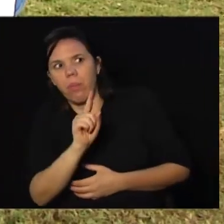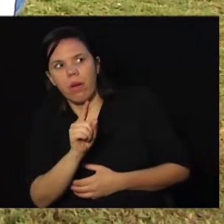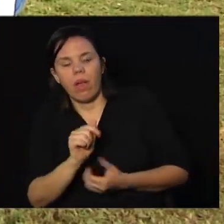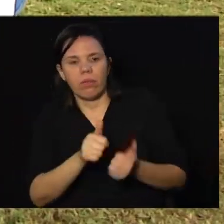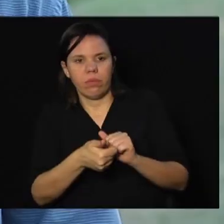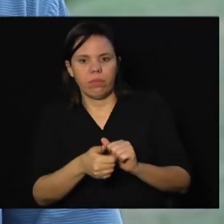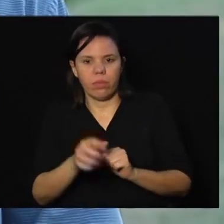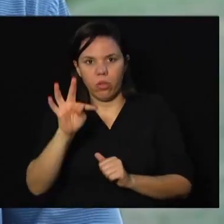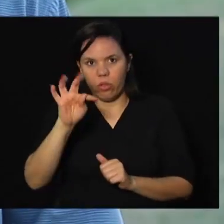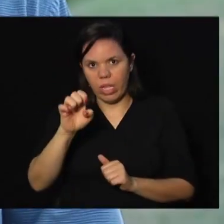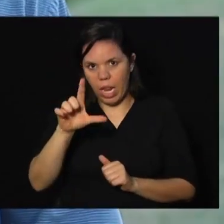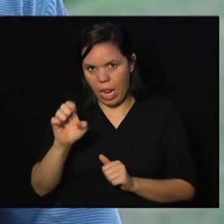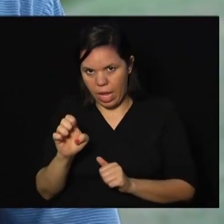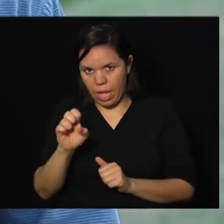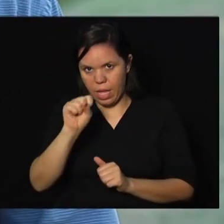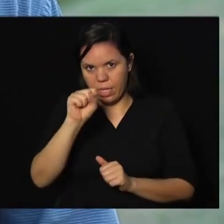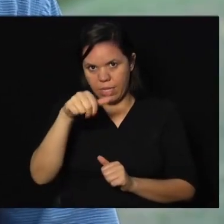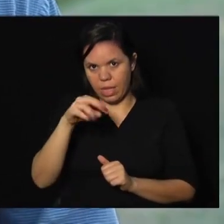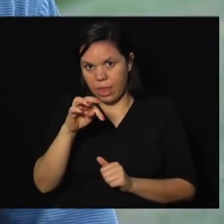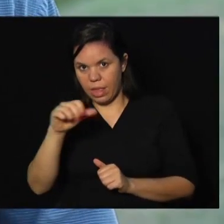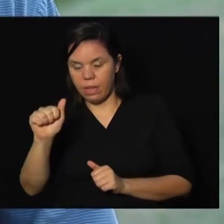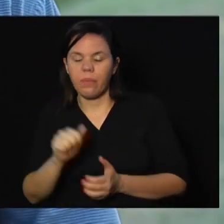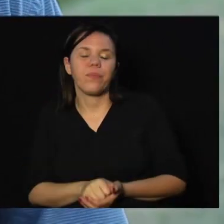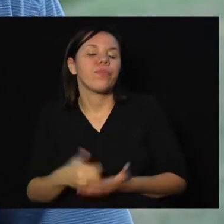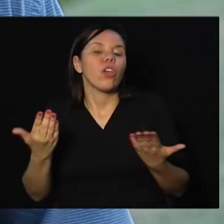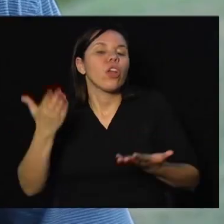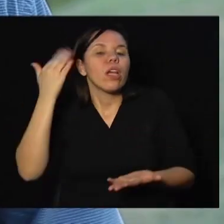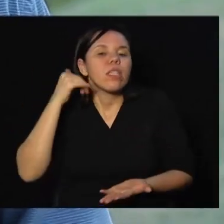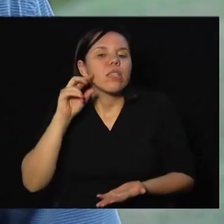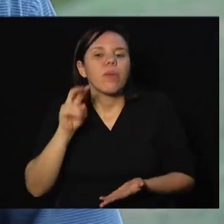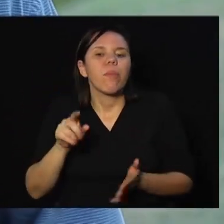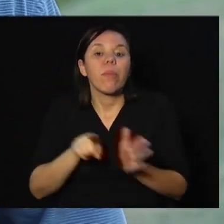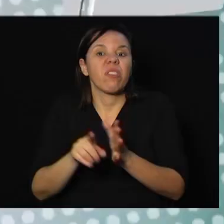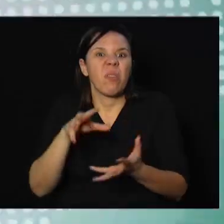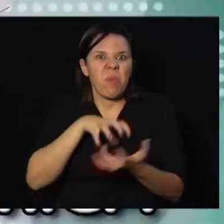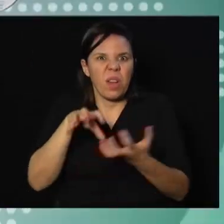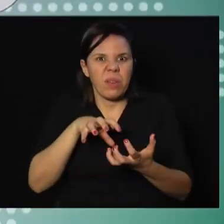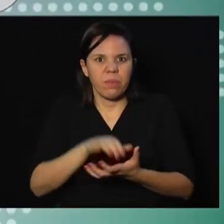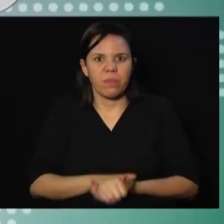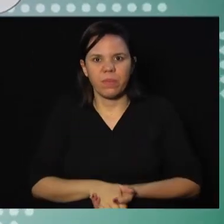Santana. Agora eu quero ver, Oscar, porque agora é hora do momento da pergunta polêmica.